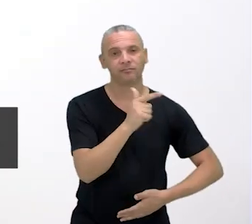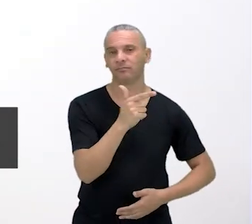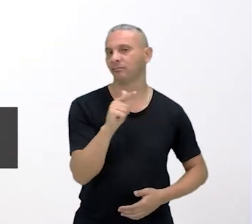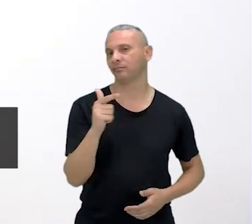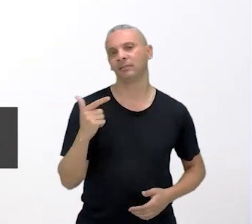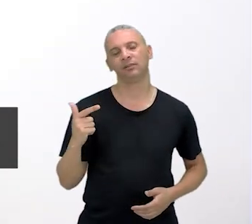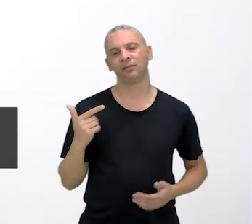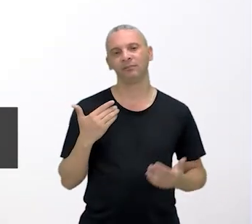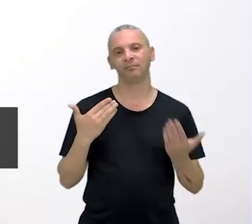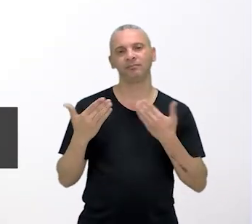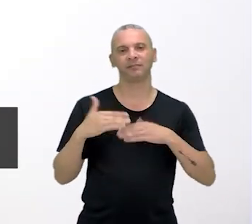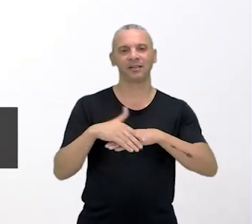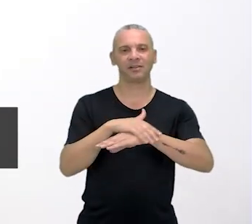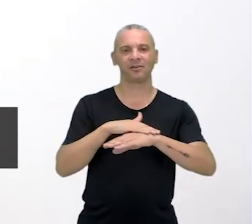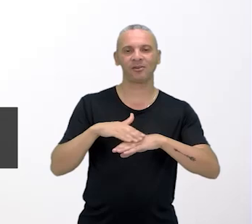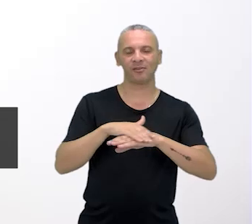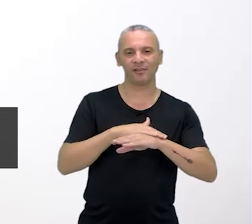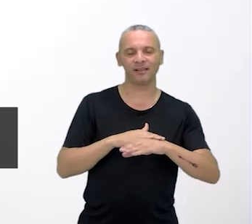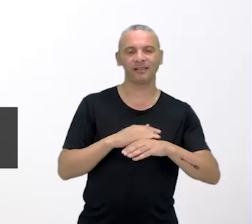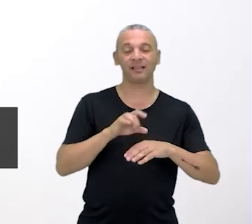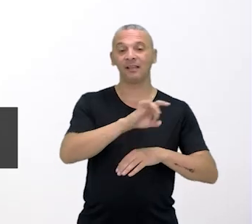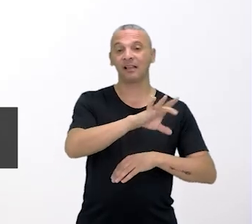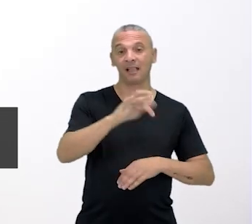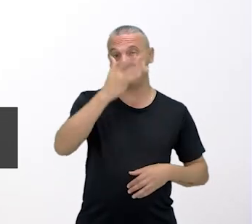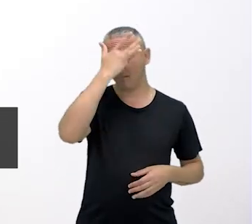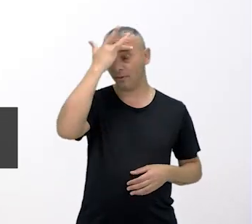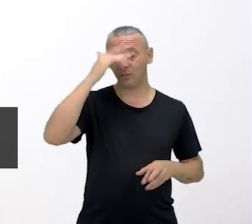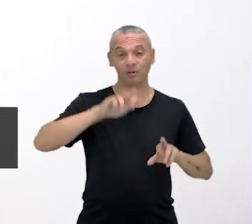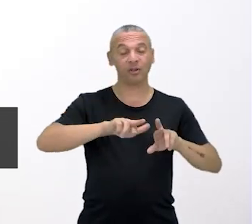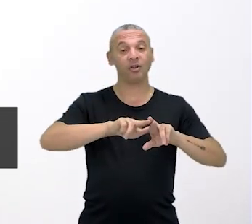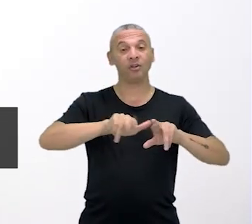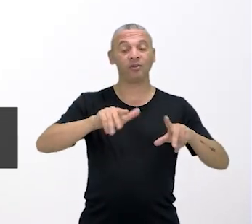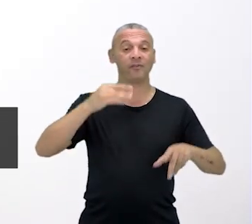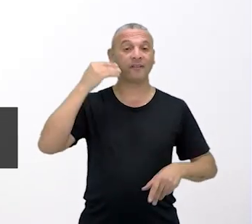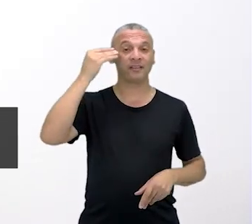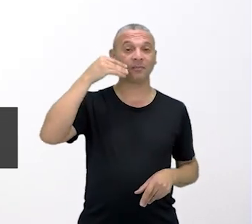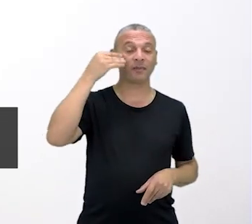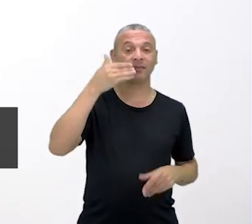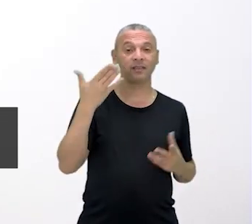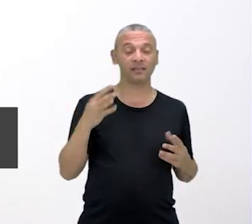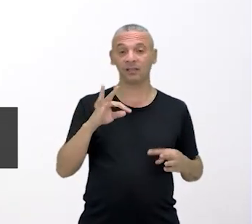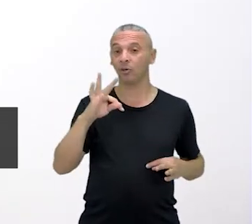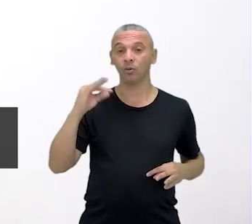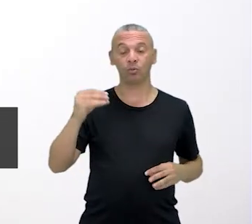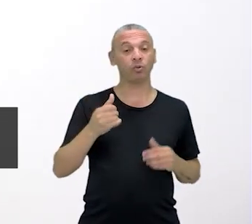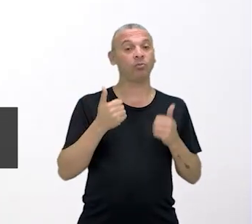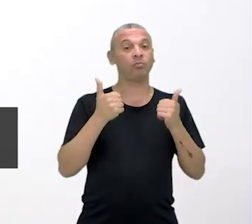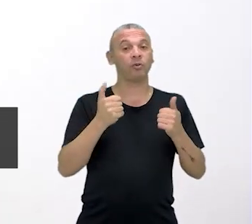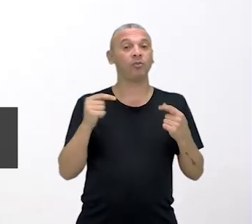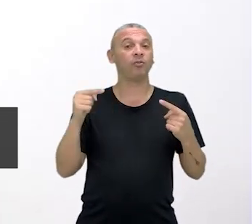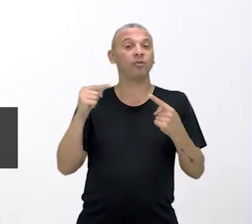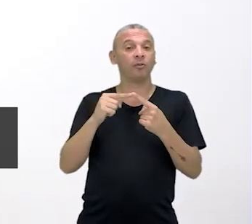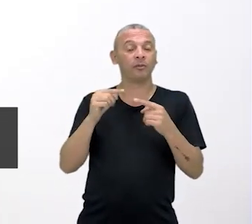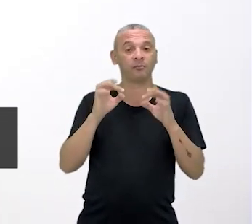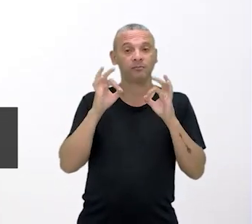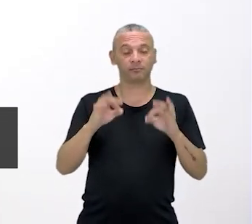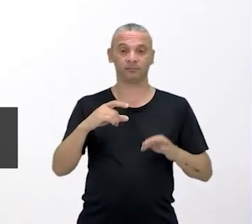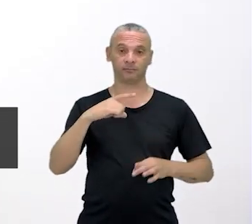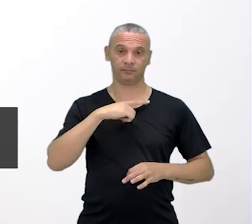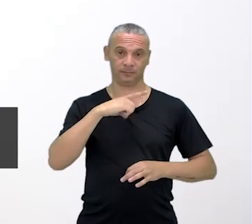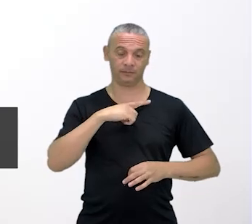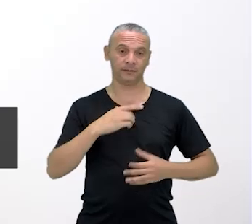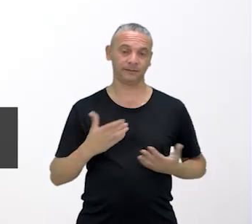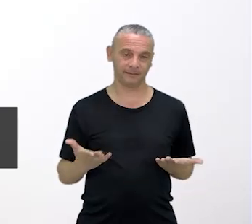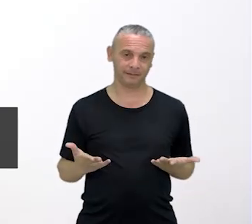encontro em que conversamos sobre um livro, né? Cada um vai ter uma experiência muito, muito pessoal e todas são válidas, né? E todas devem ser acolhidas. Tá?